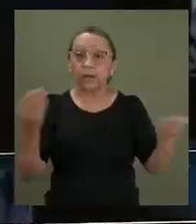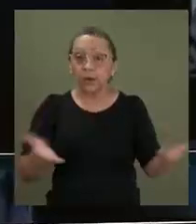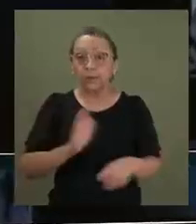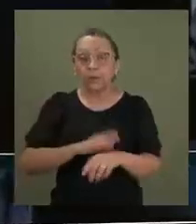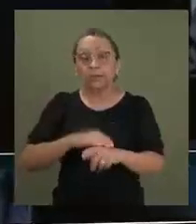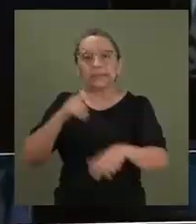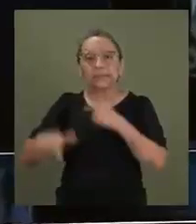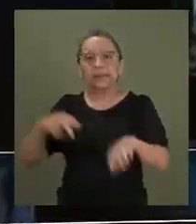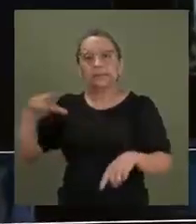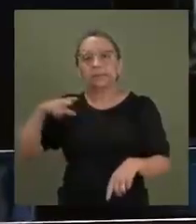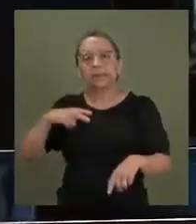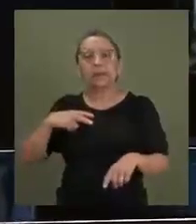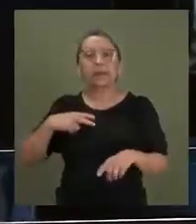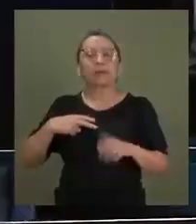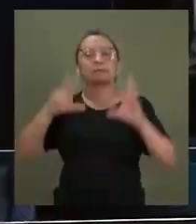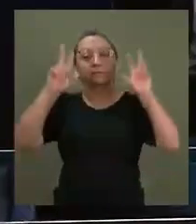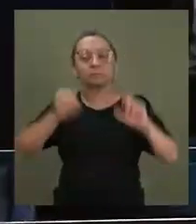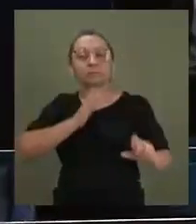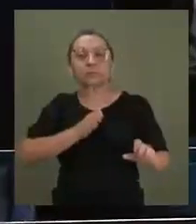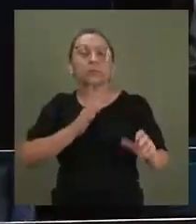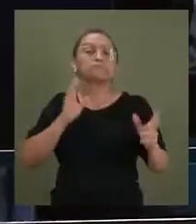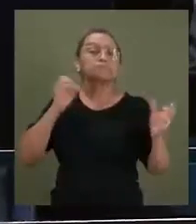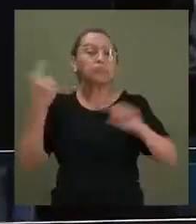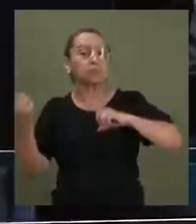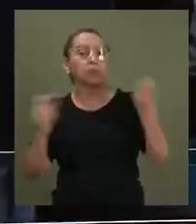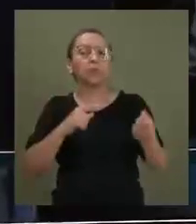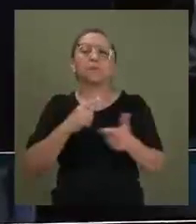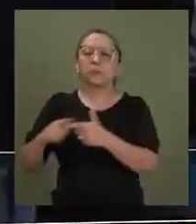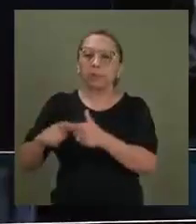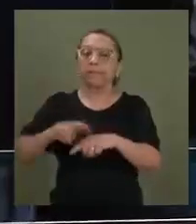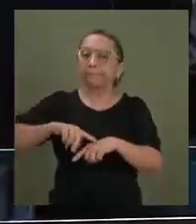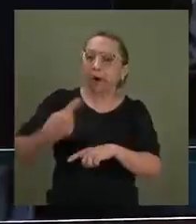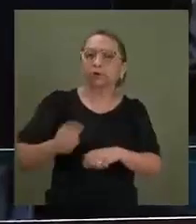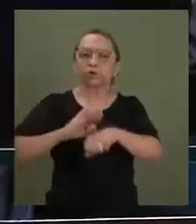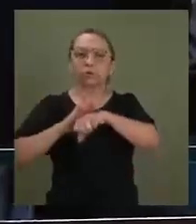de cardiologia casos de reações pós-Covid e